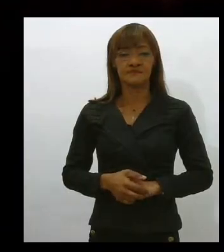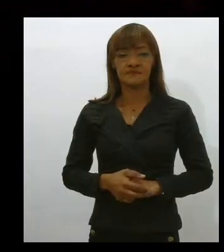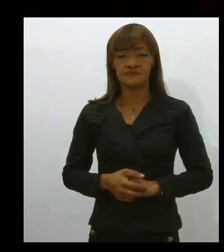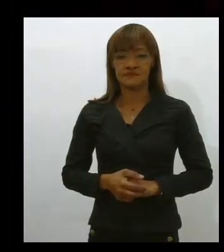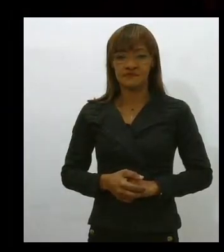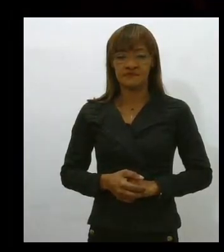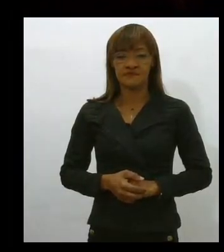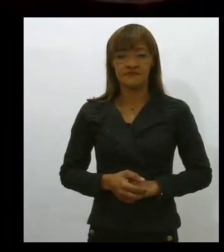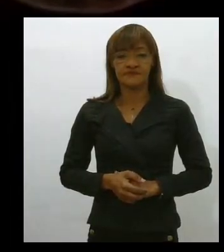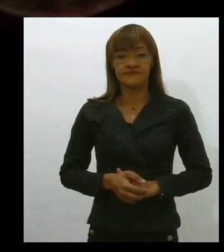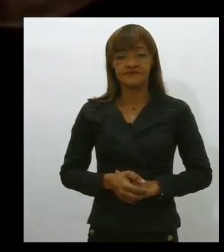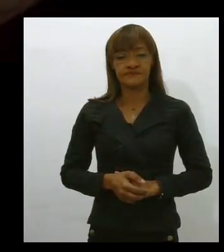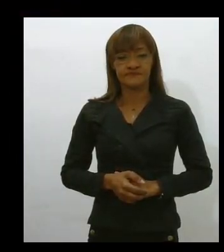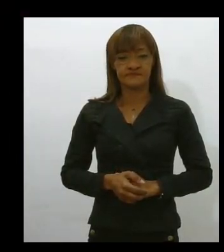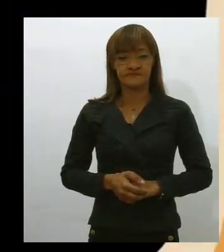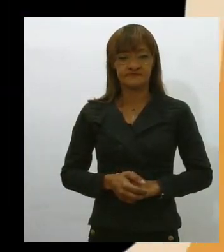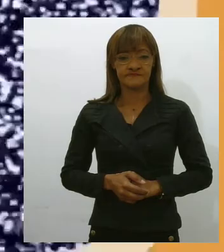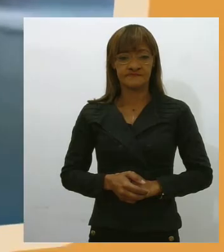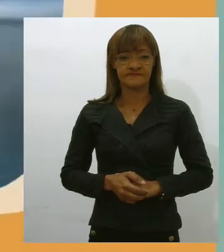E